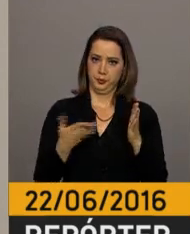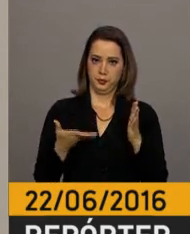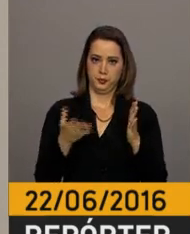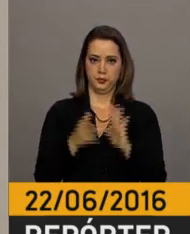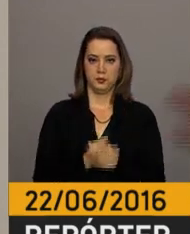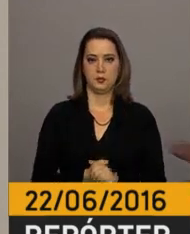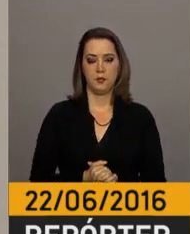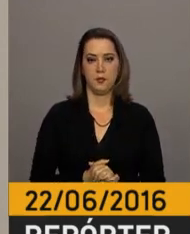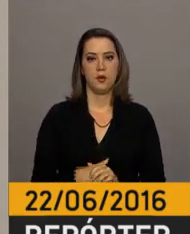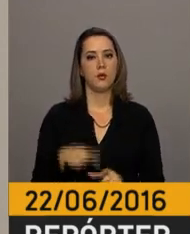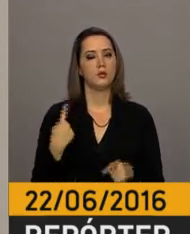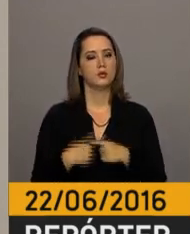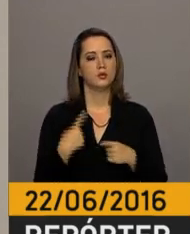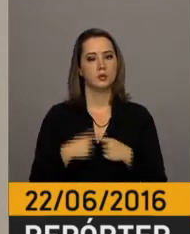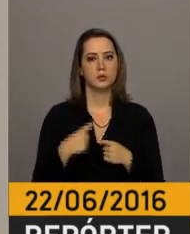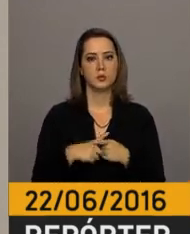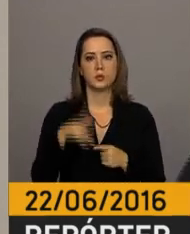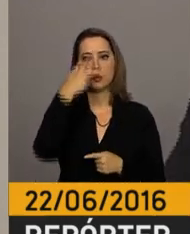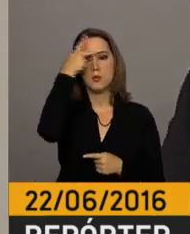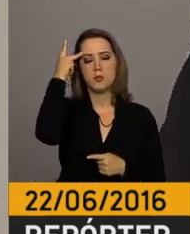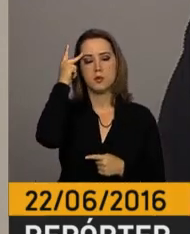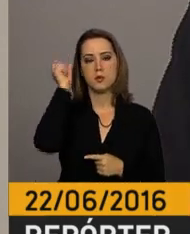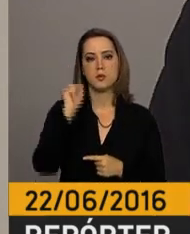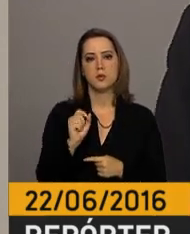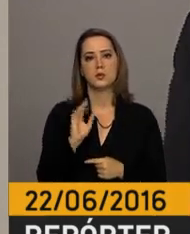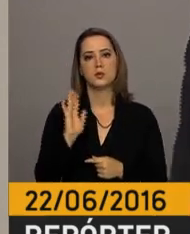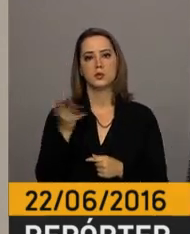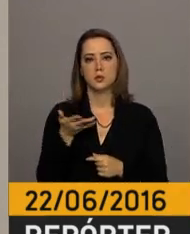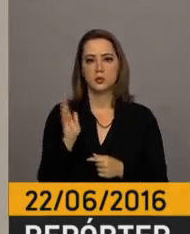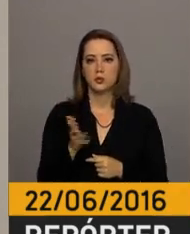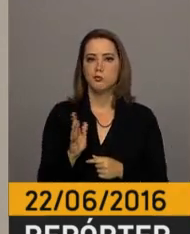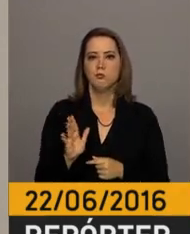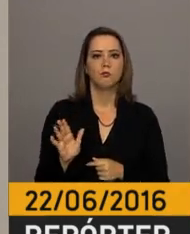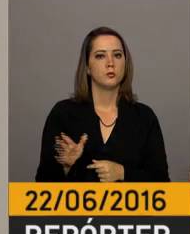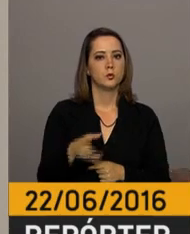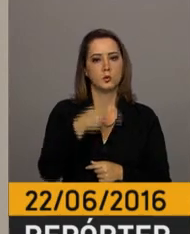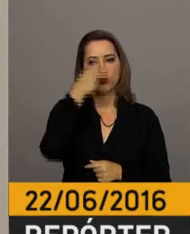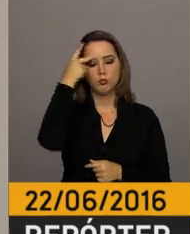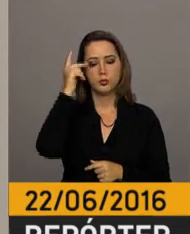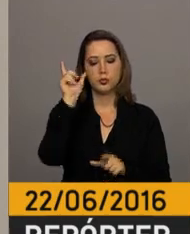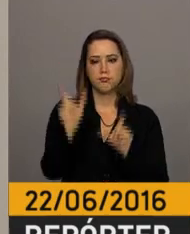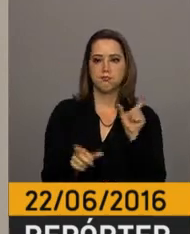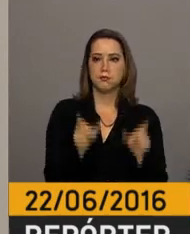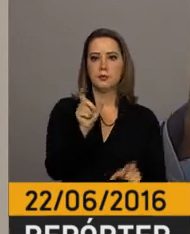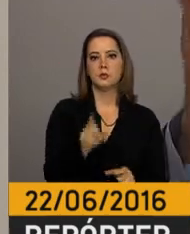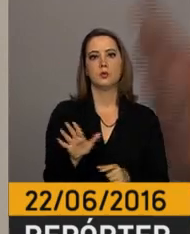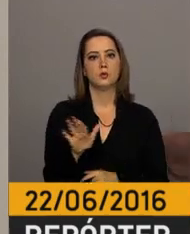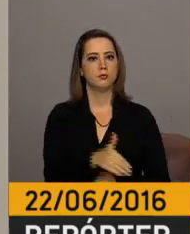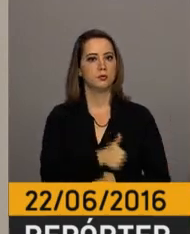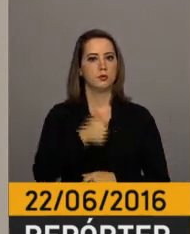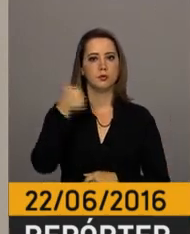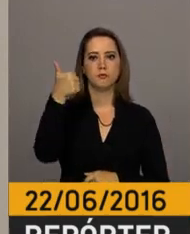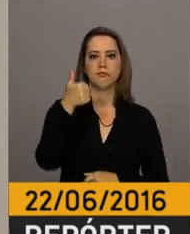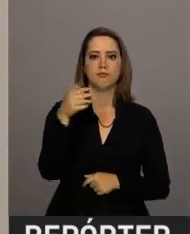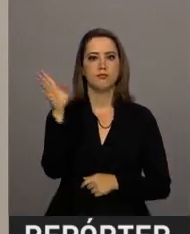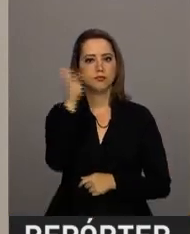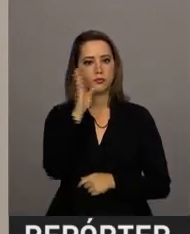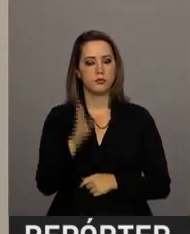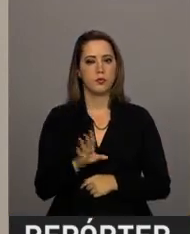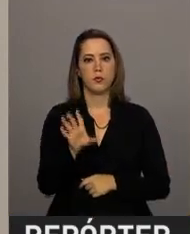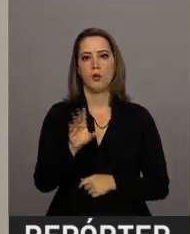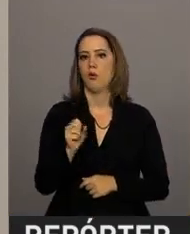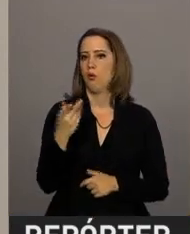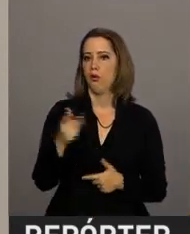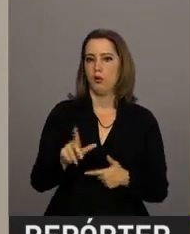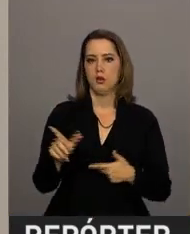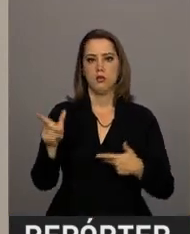senhores porque são pessoas eh do melhor nível eh patriótico não é seja estando no legislativo ou não